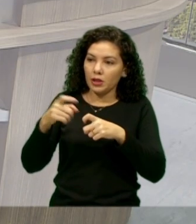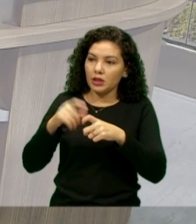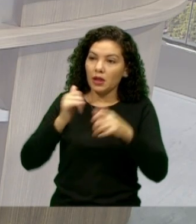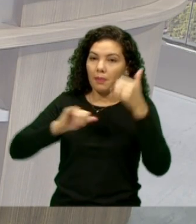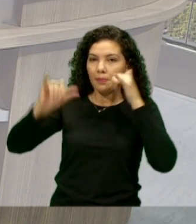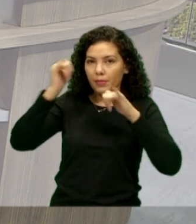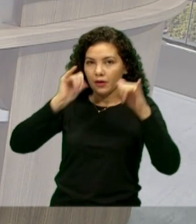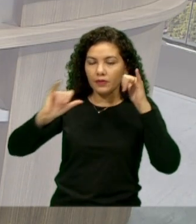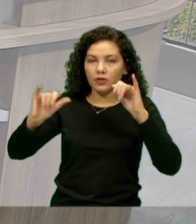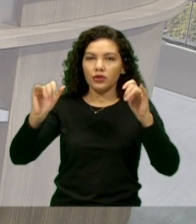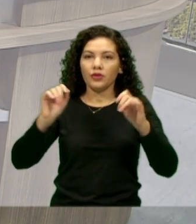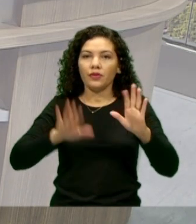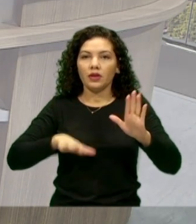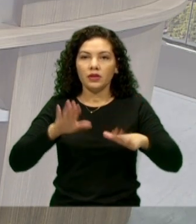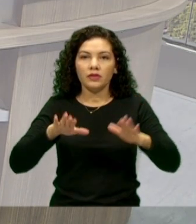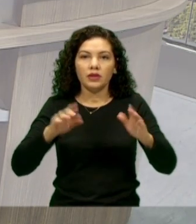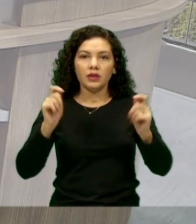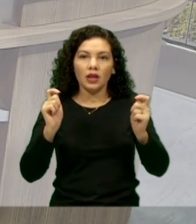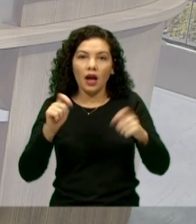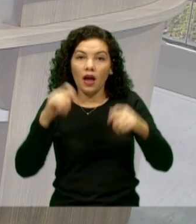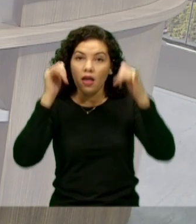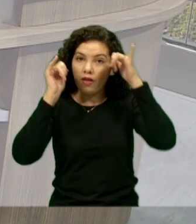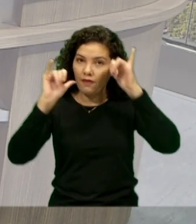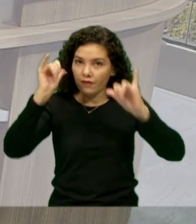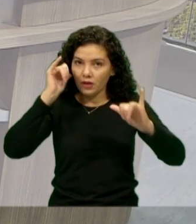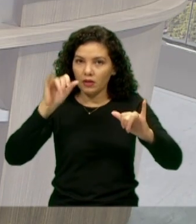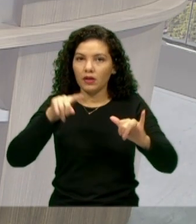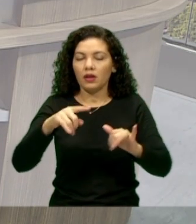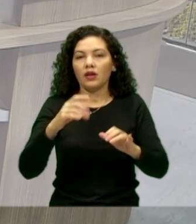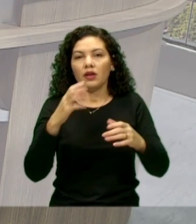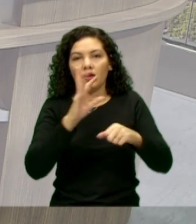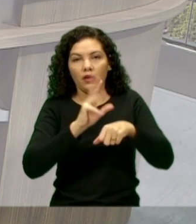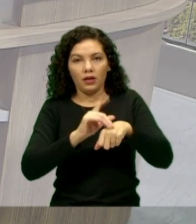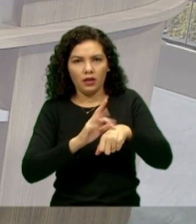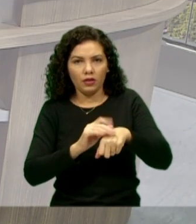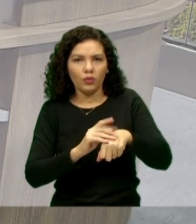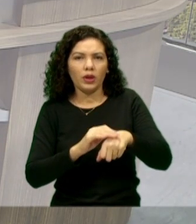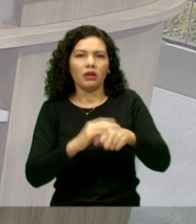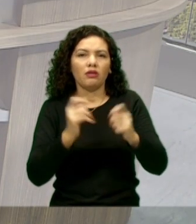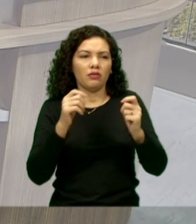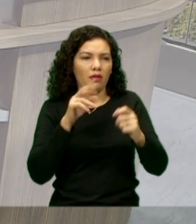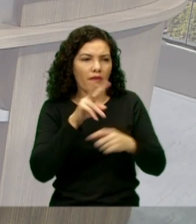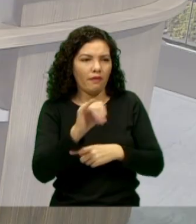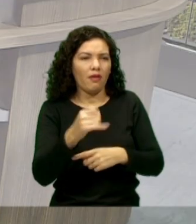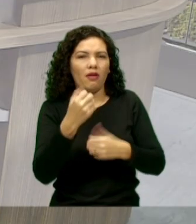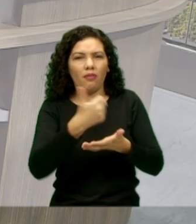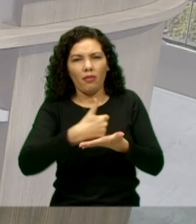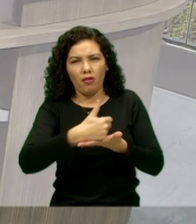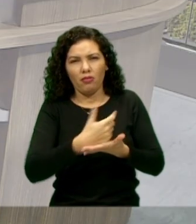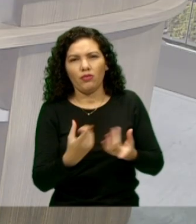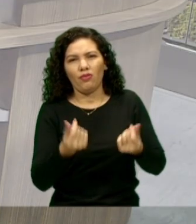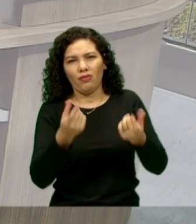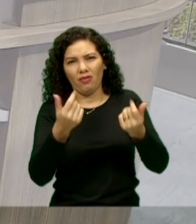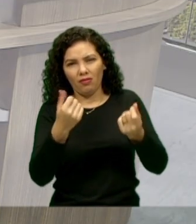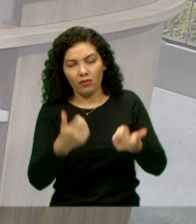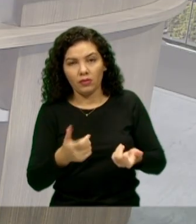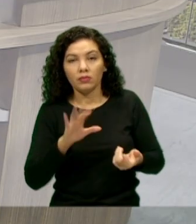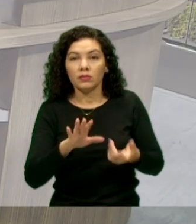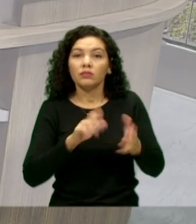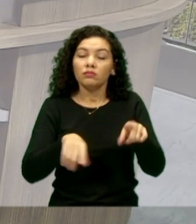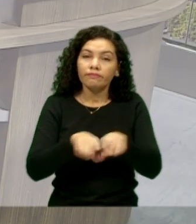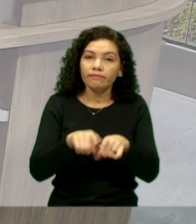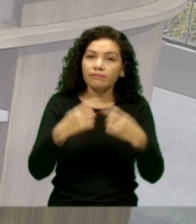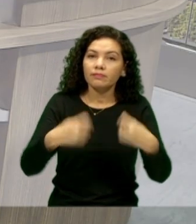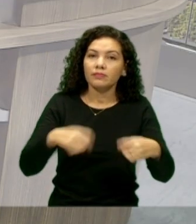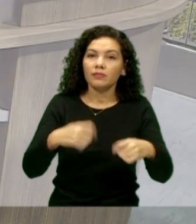vezes você vai, por um lado, você vai evitar que a pessoa fique doente e tenha que utilizar os medicamentos de alto custo e tudo mais, mas para isso também